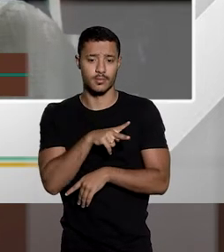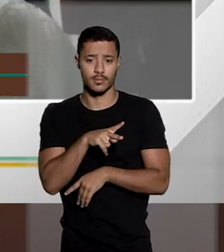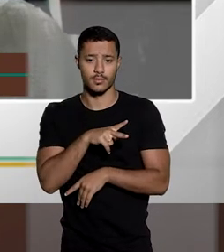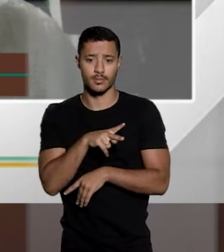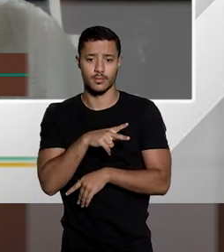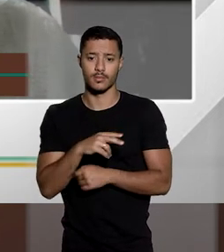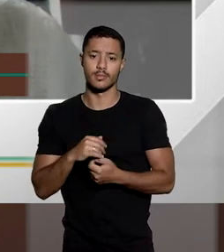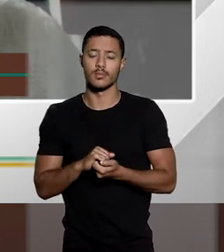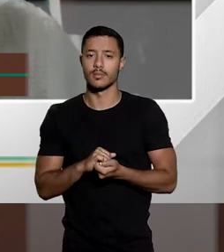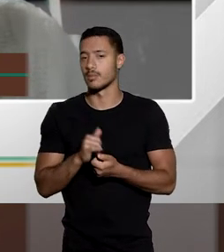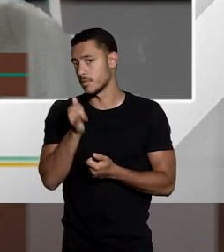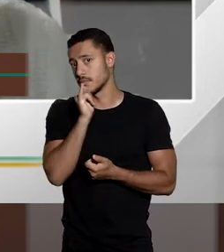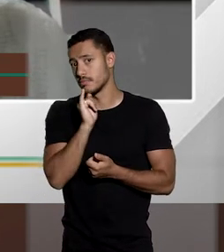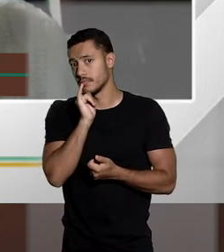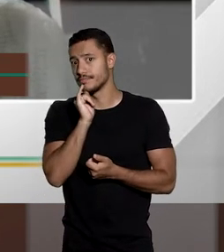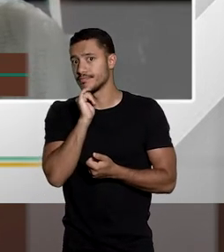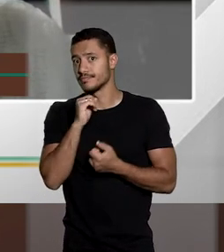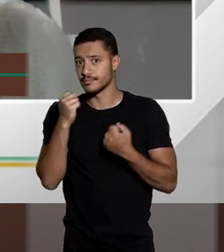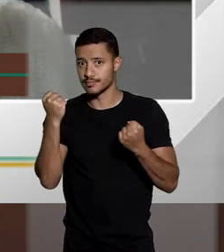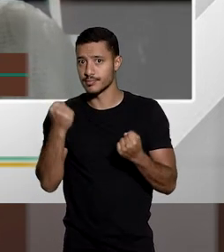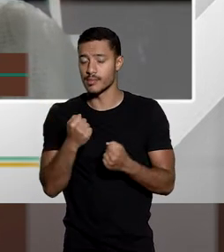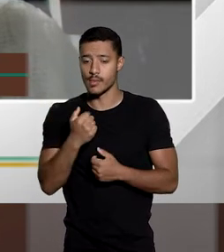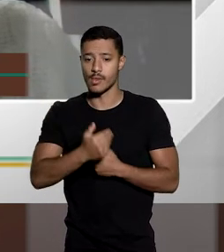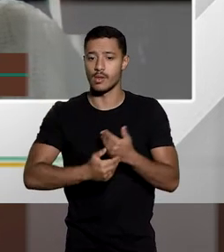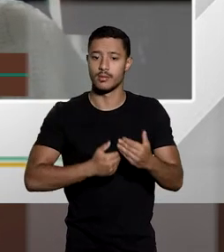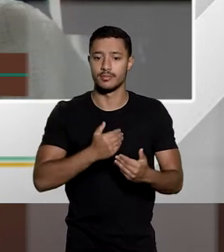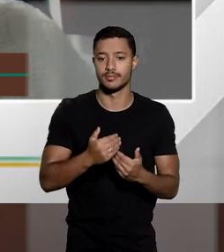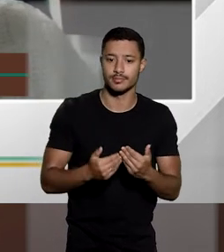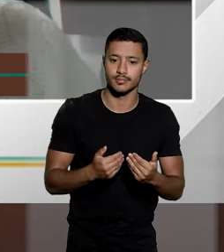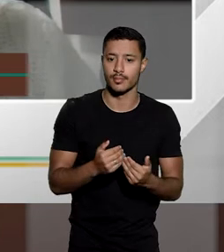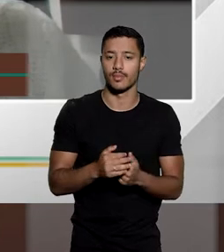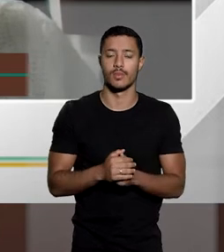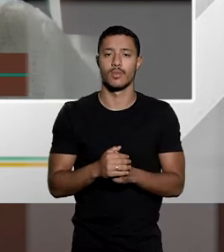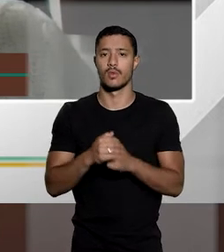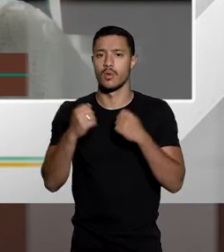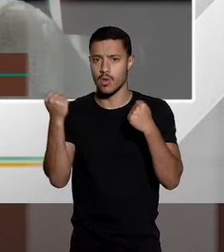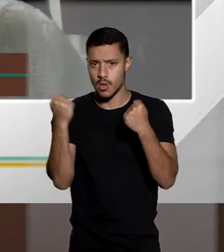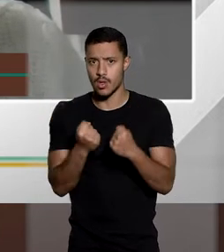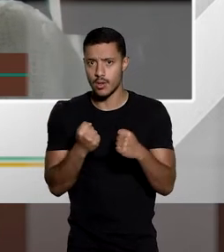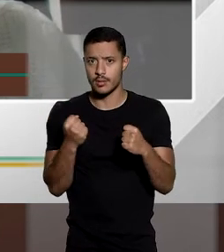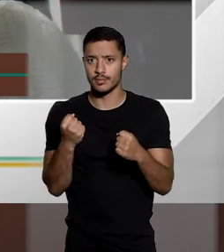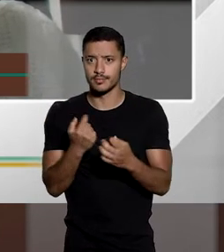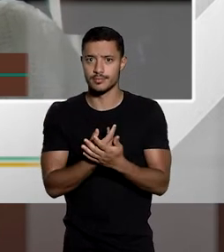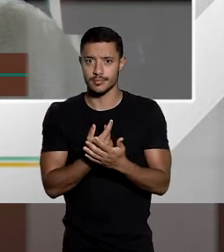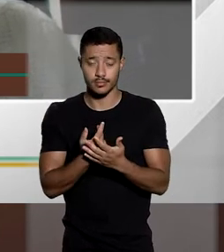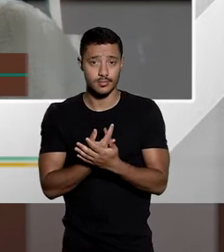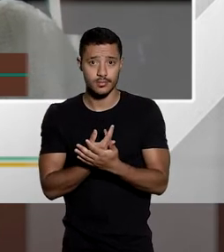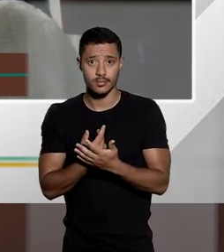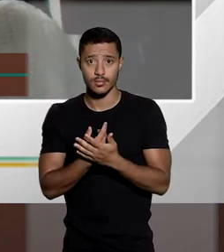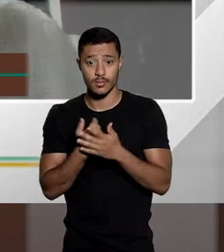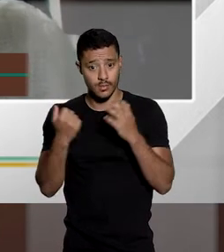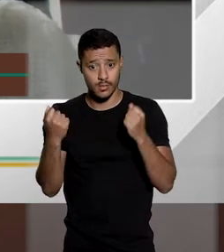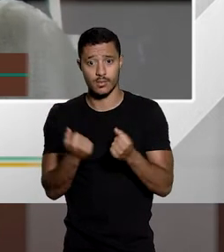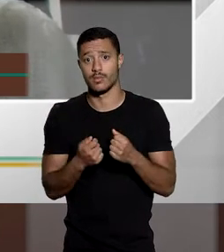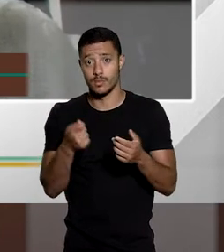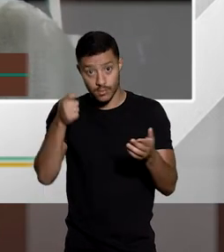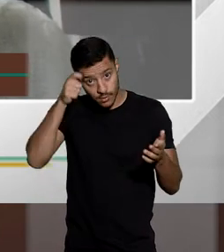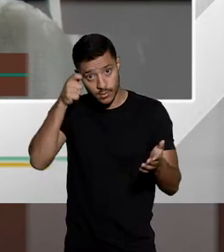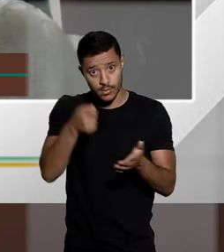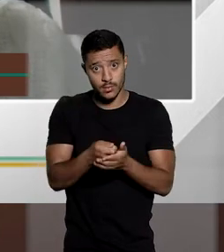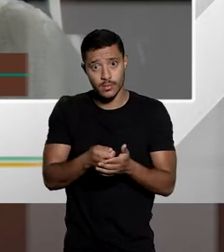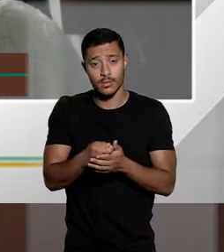particular. E, por exemplo, o poder de alteração unilateral, o poder de rescisão unilateral, o poder de